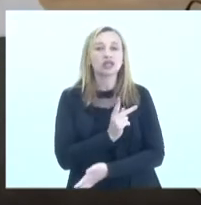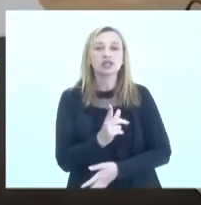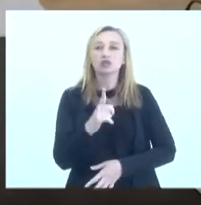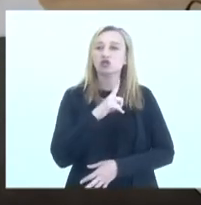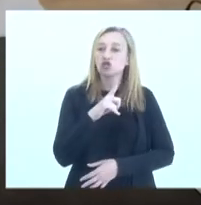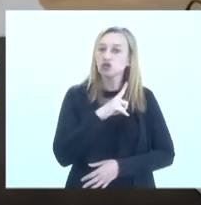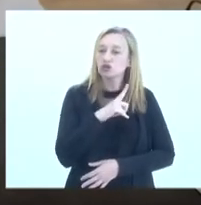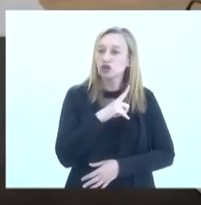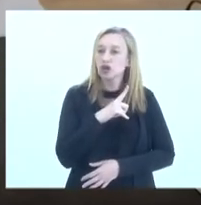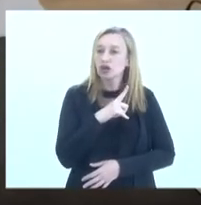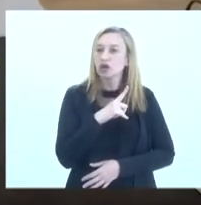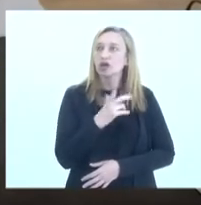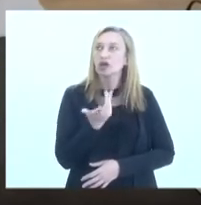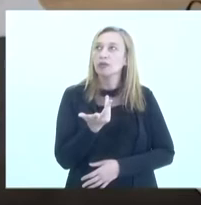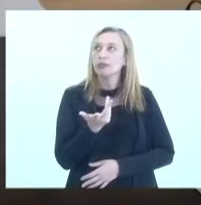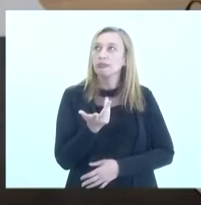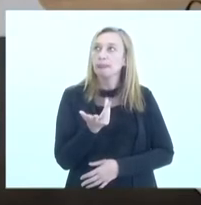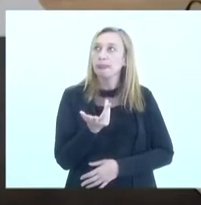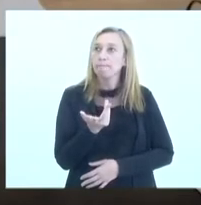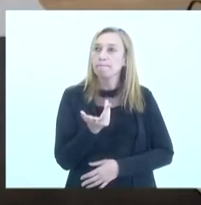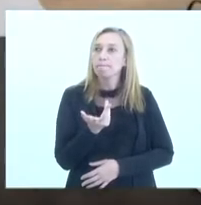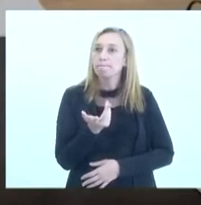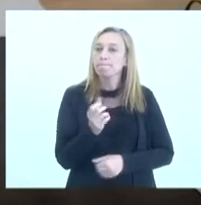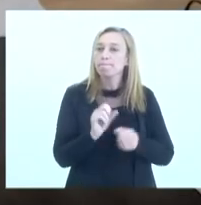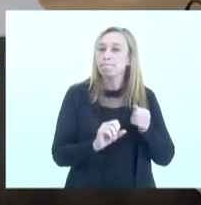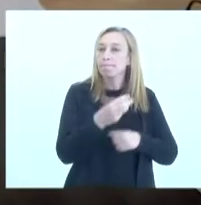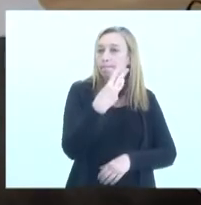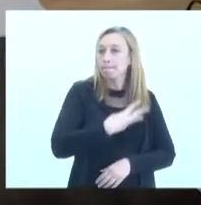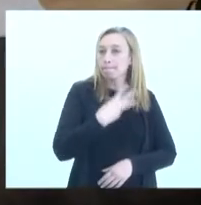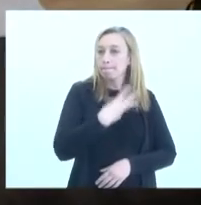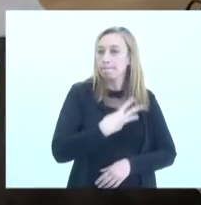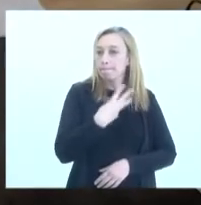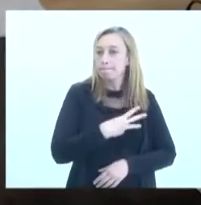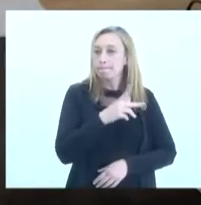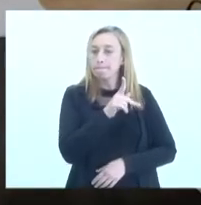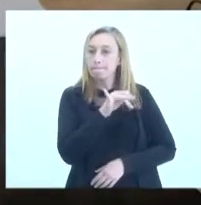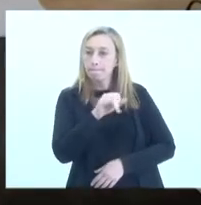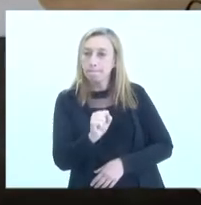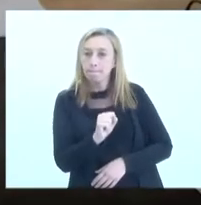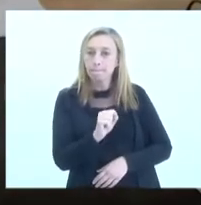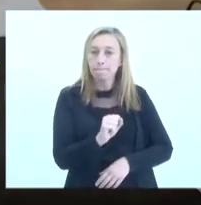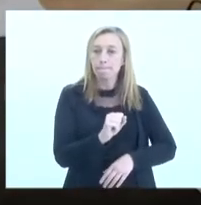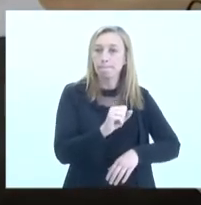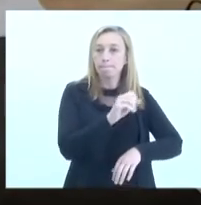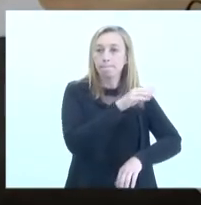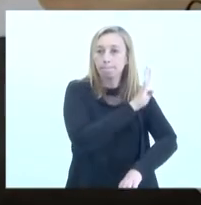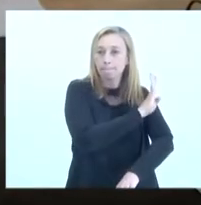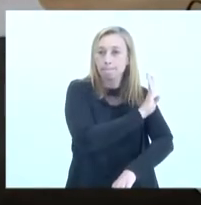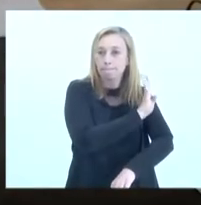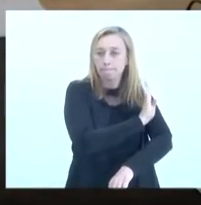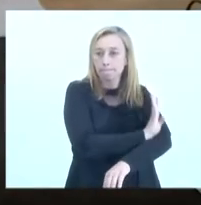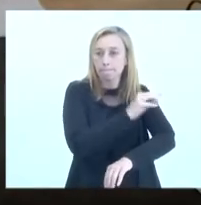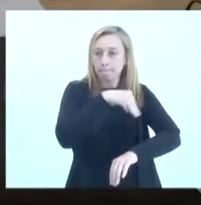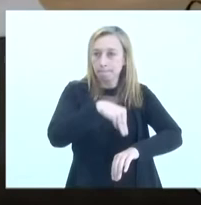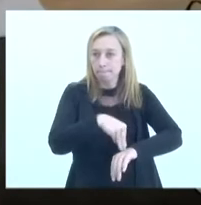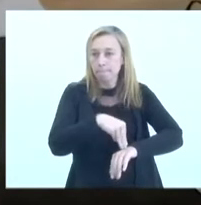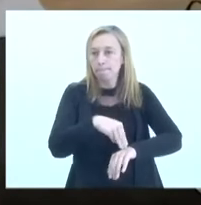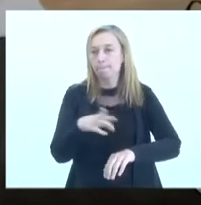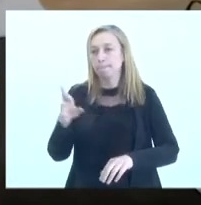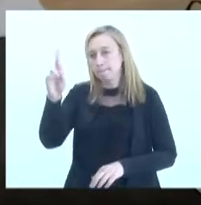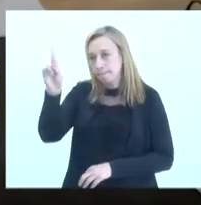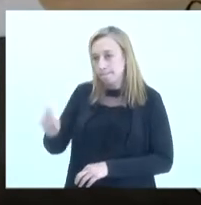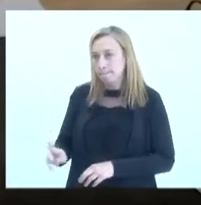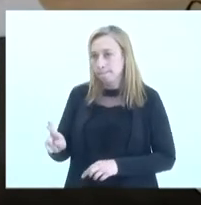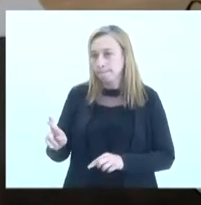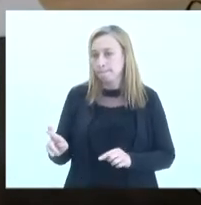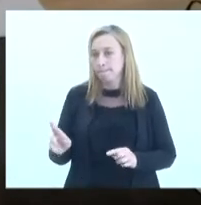com essa questão de fazer a terceira pista entre Barra Mansa e Resende? As montadoras vão sofrer.